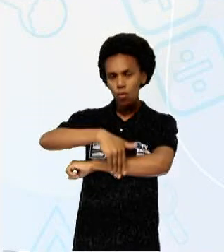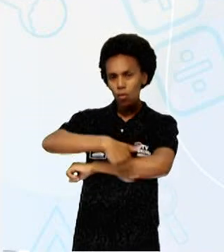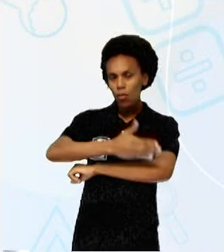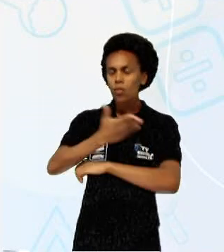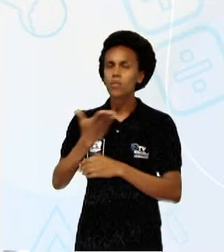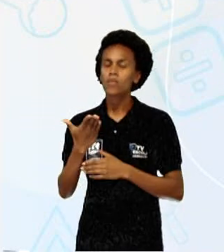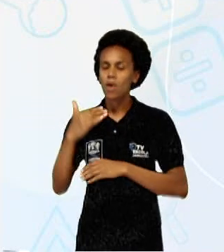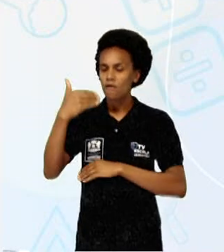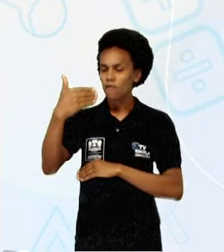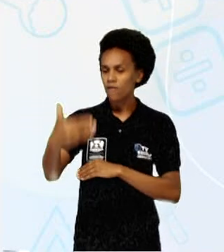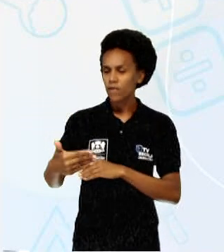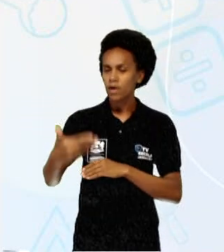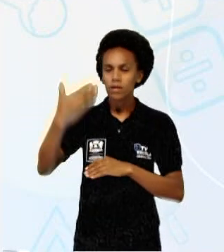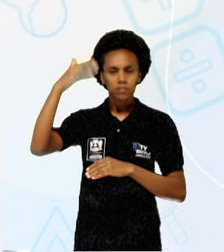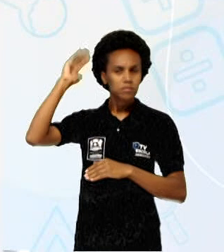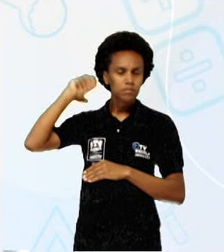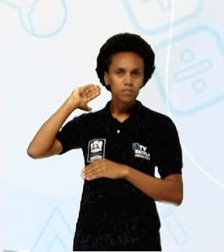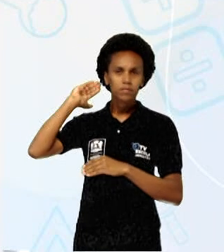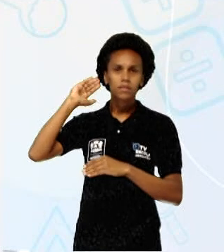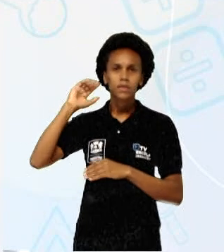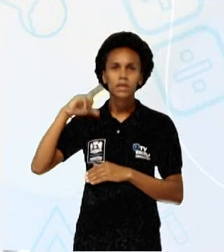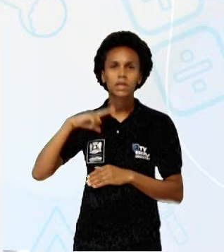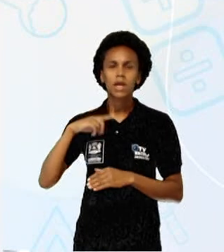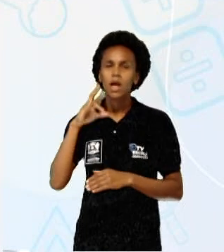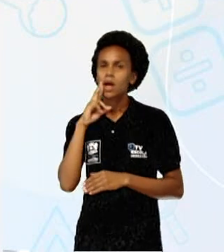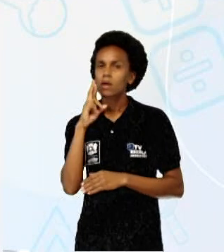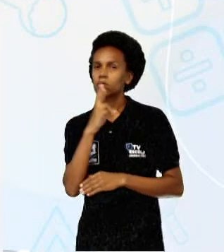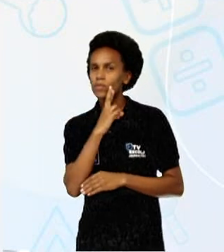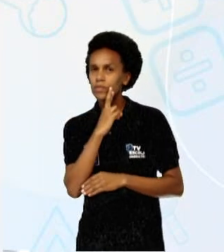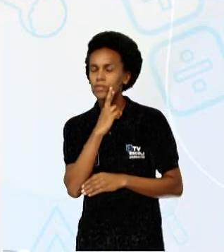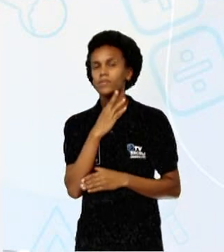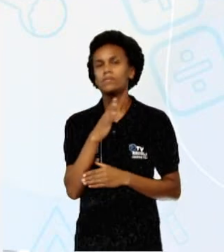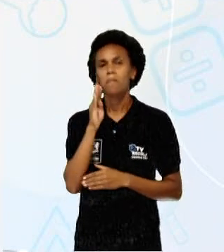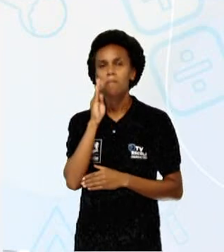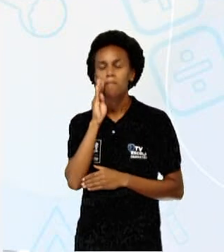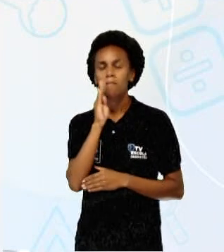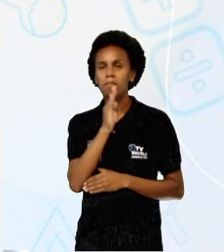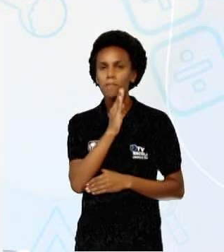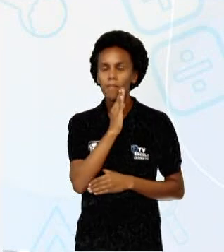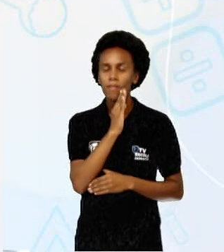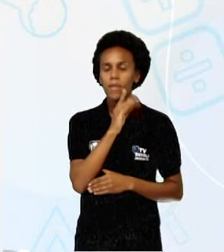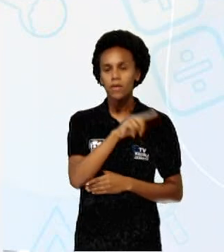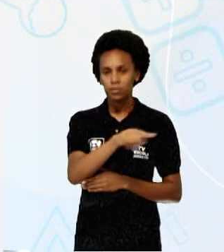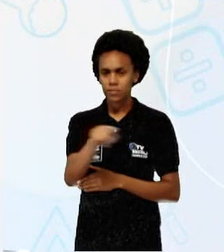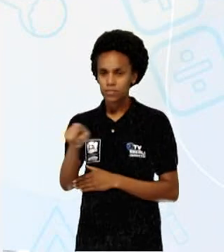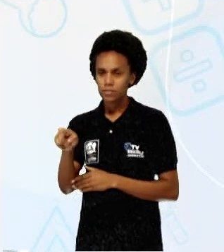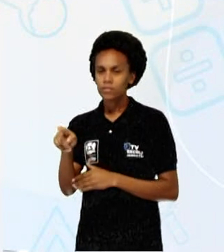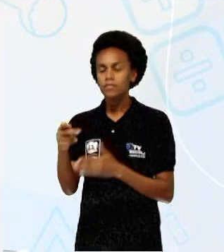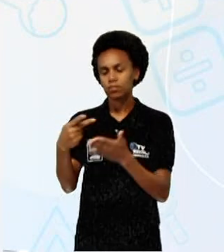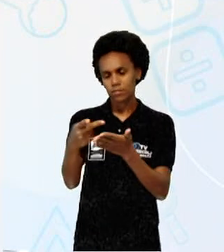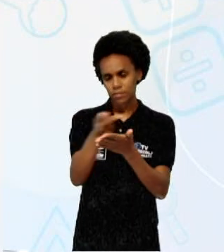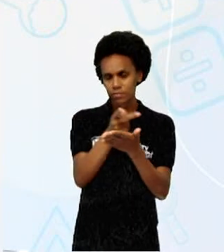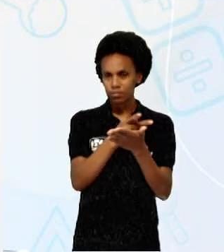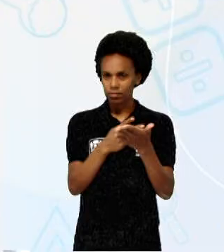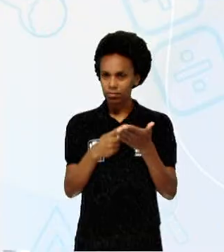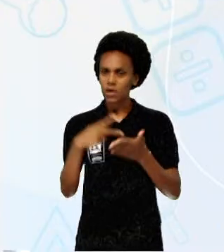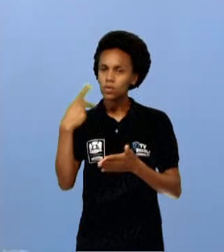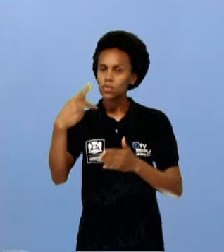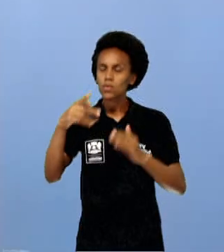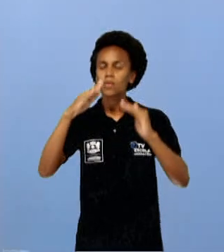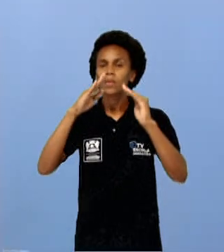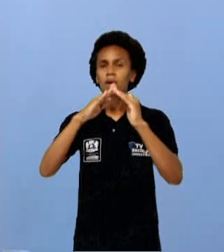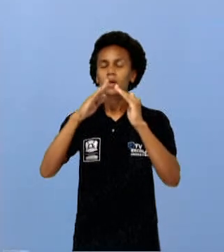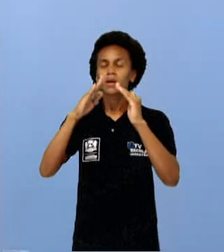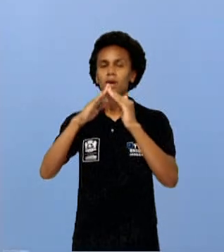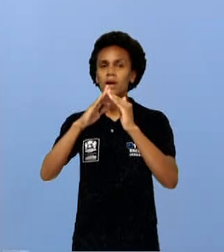tá atrás se tem um restaurante um bar vocês vão desenhar sua casa